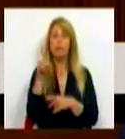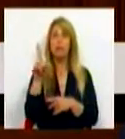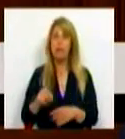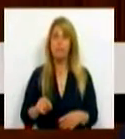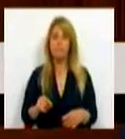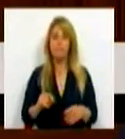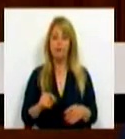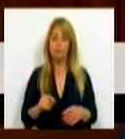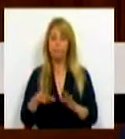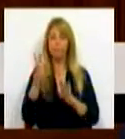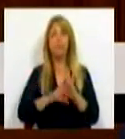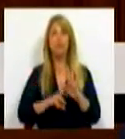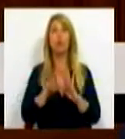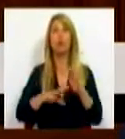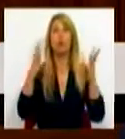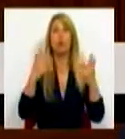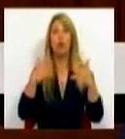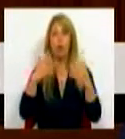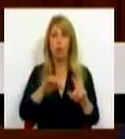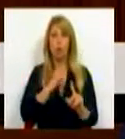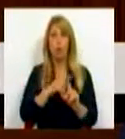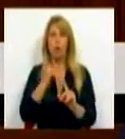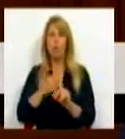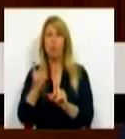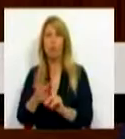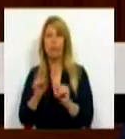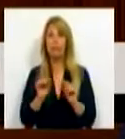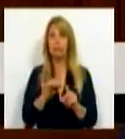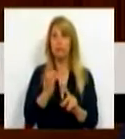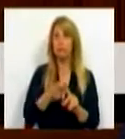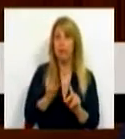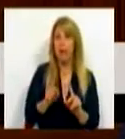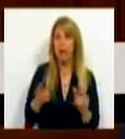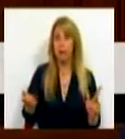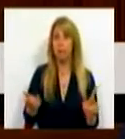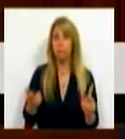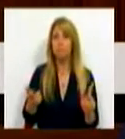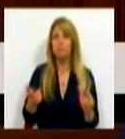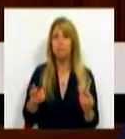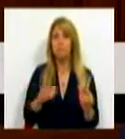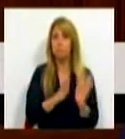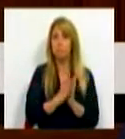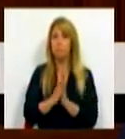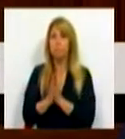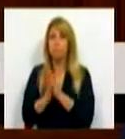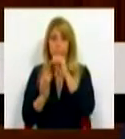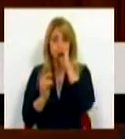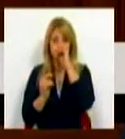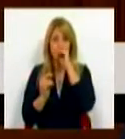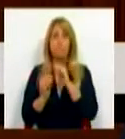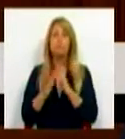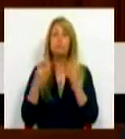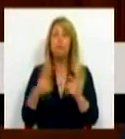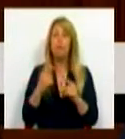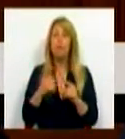que nos relatórios e contas de cada ano, e nomeadamente desses anos, portanto, estão